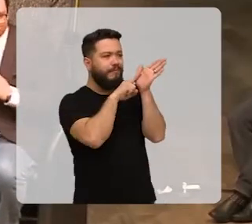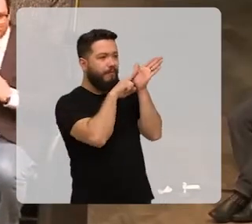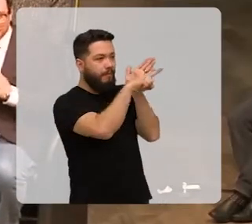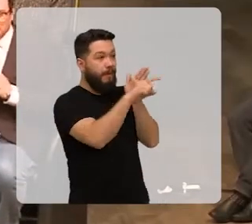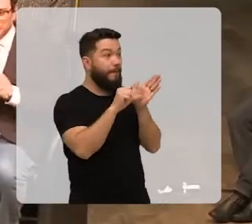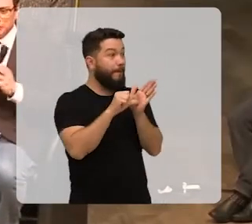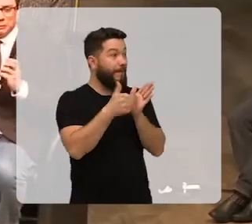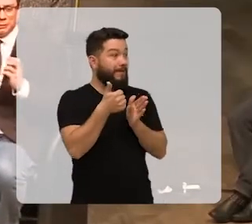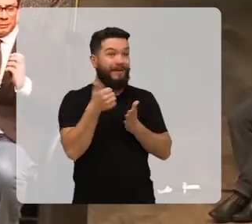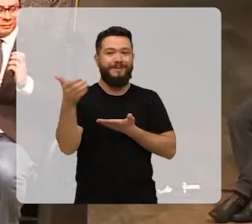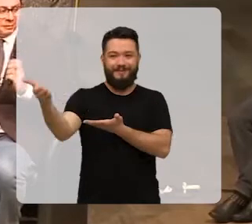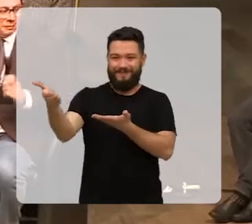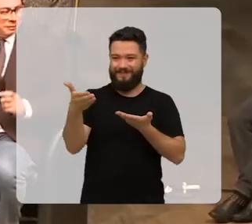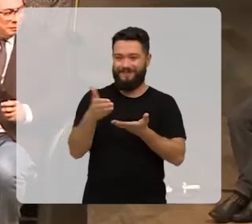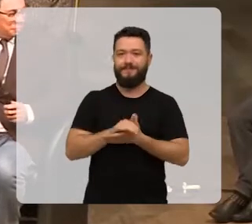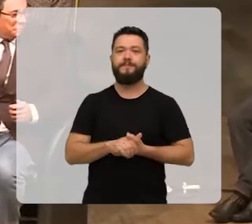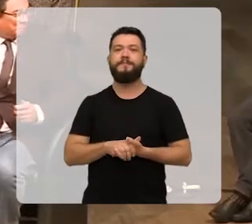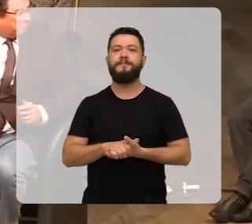delas